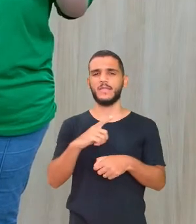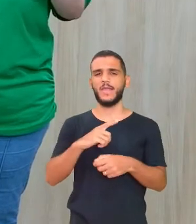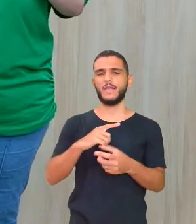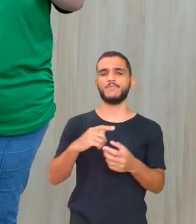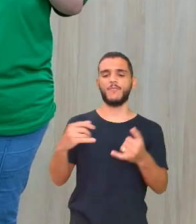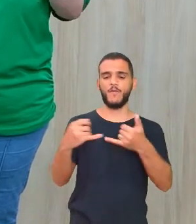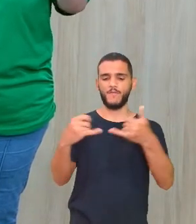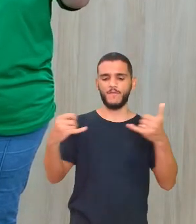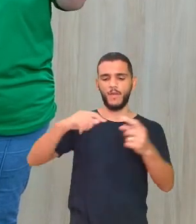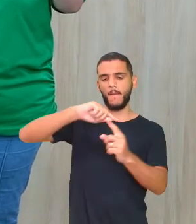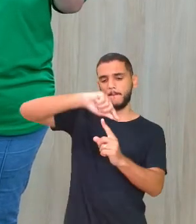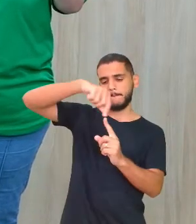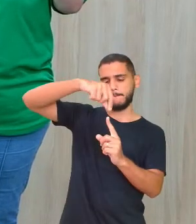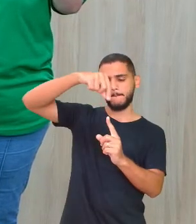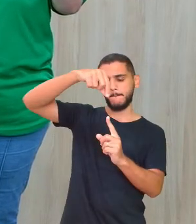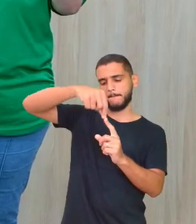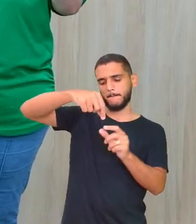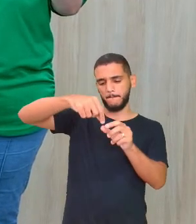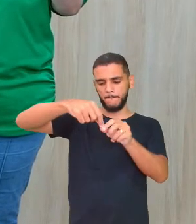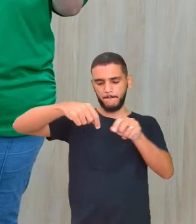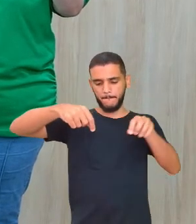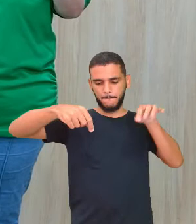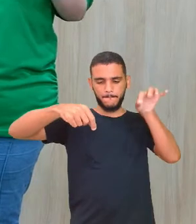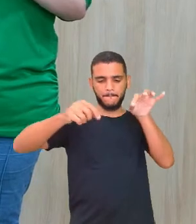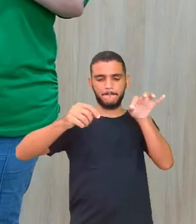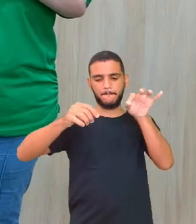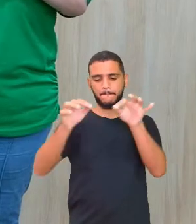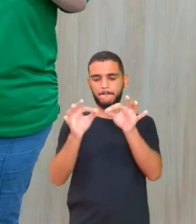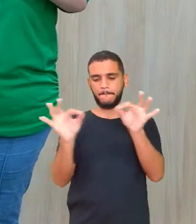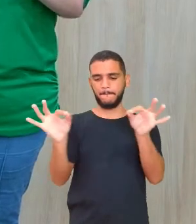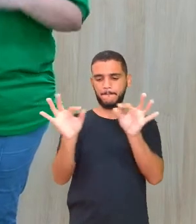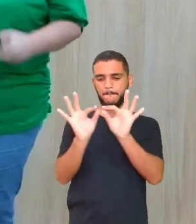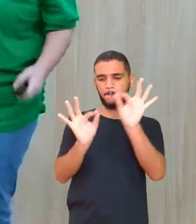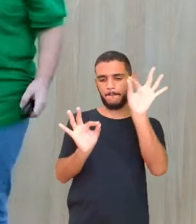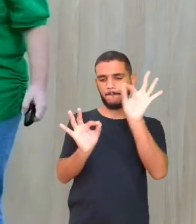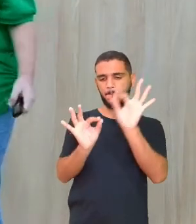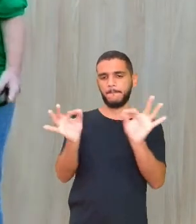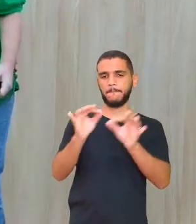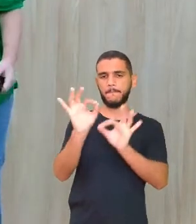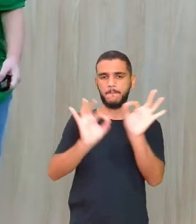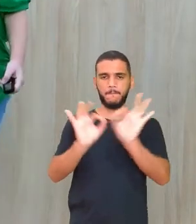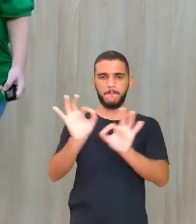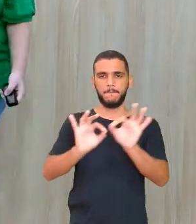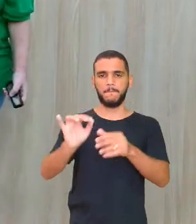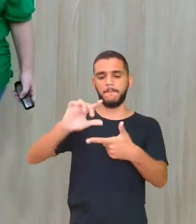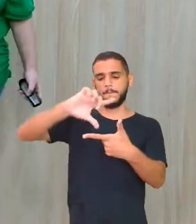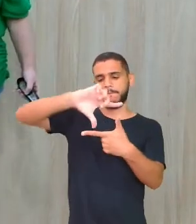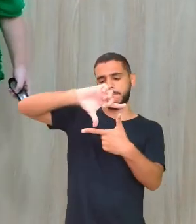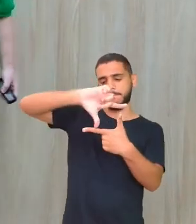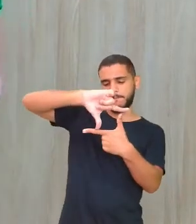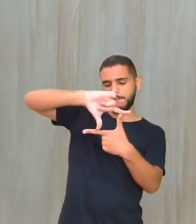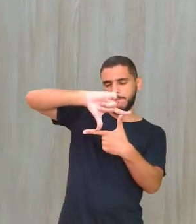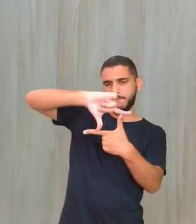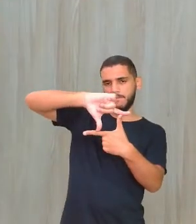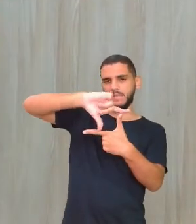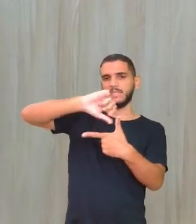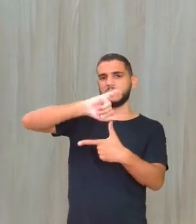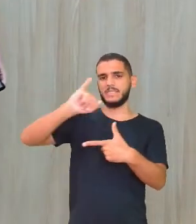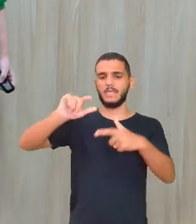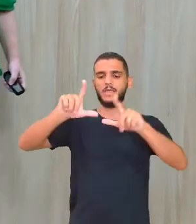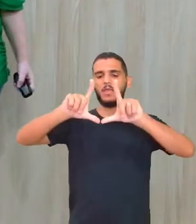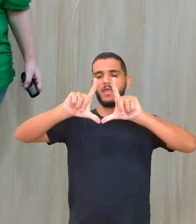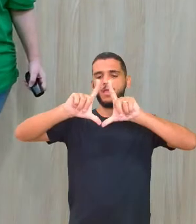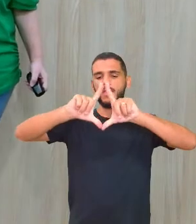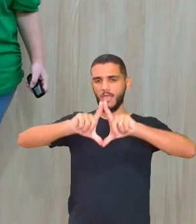por dentro, você vai ver que você faz a figura do quadrado, mas se você achatar, você vai dar um losango. Que são